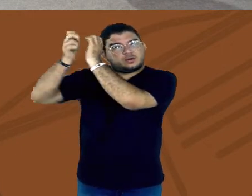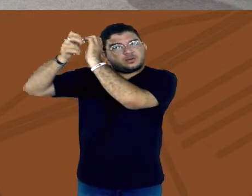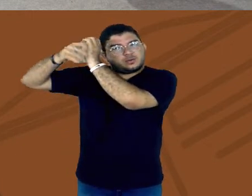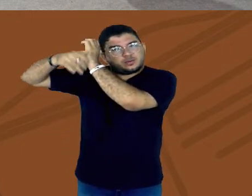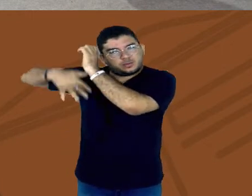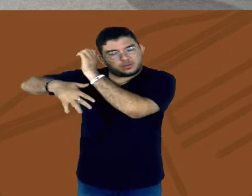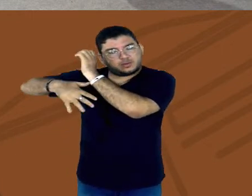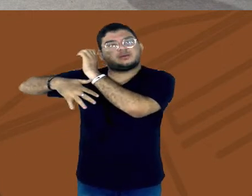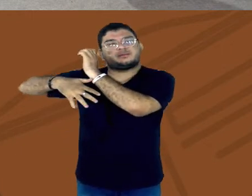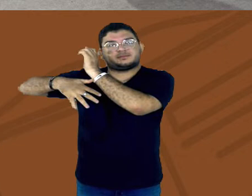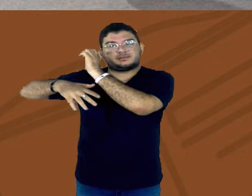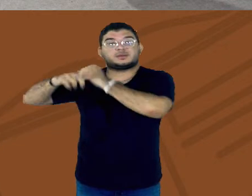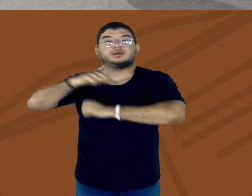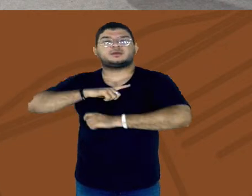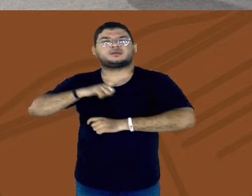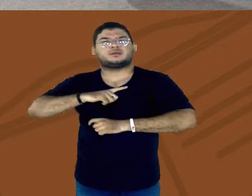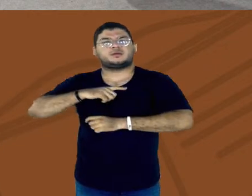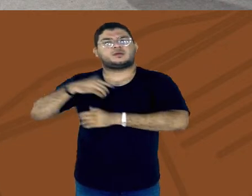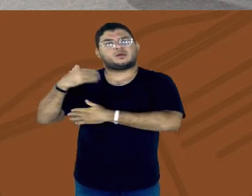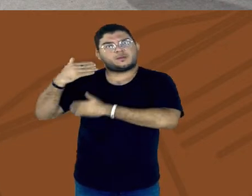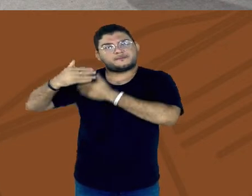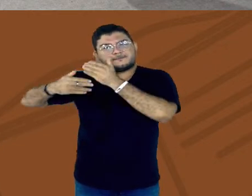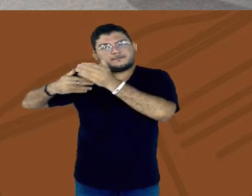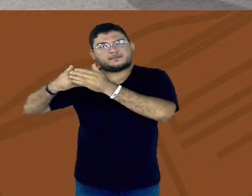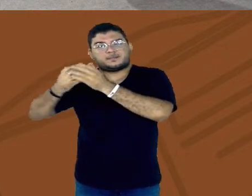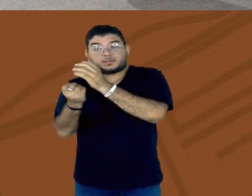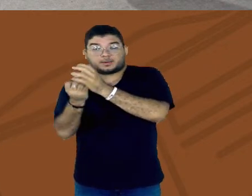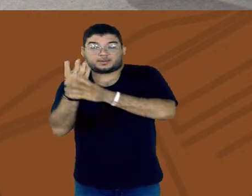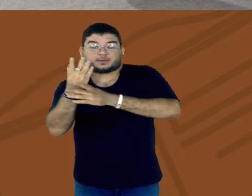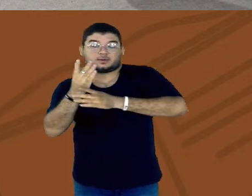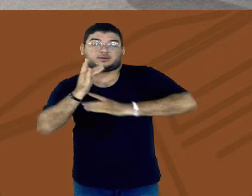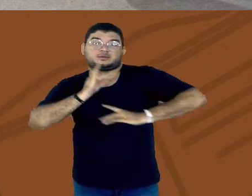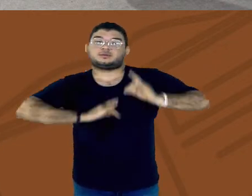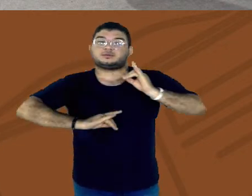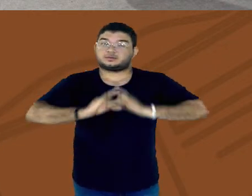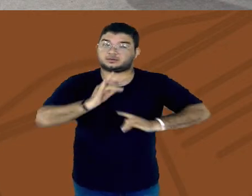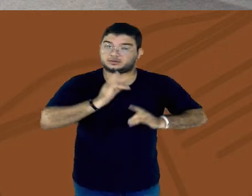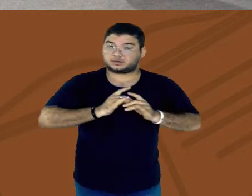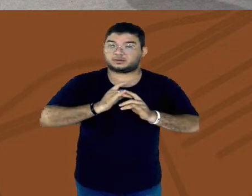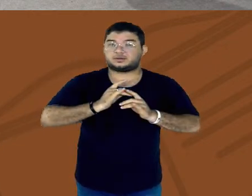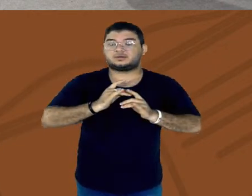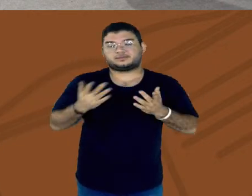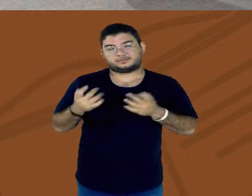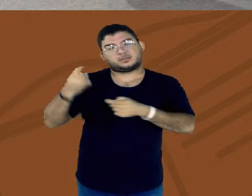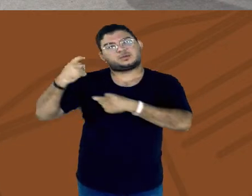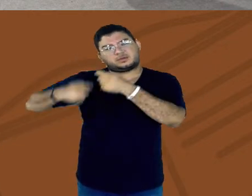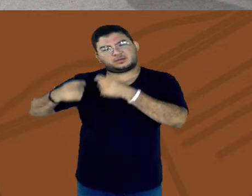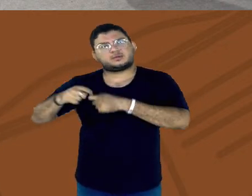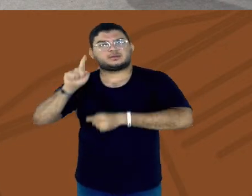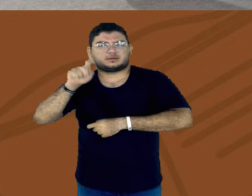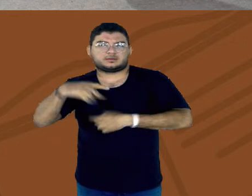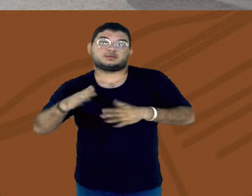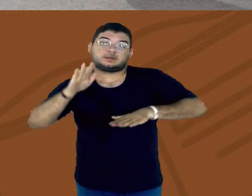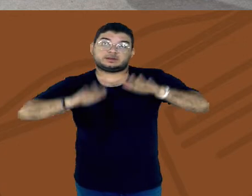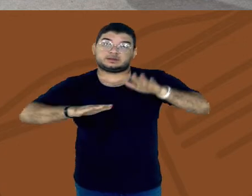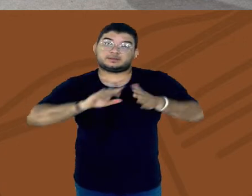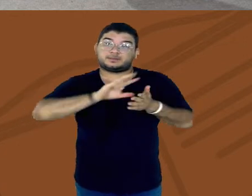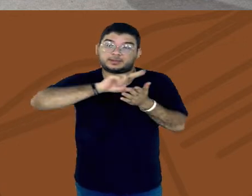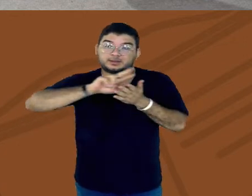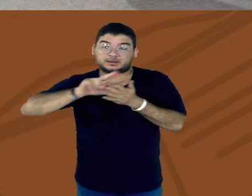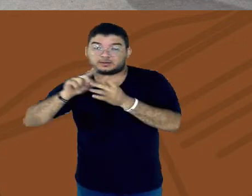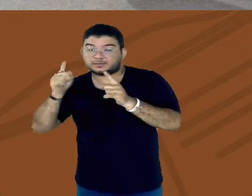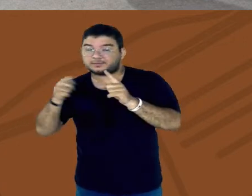nervoso, que vai fazer o nosso corpo já começar a produzir hormônios, principalmente os hormônios sexuais. Então, depende de vários fatores